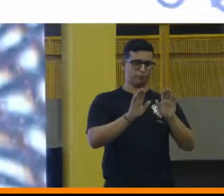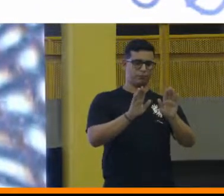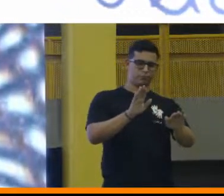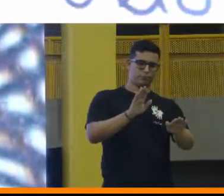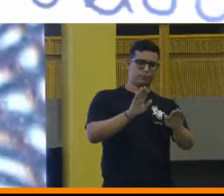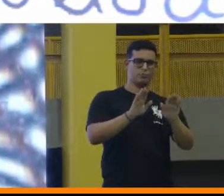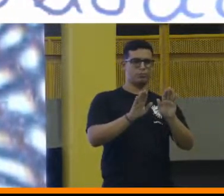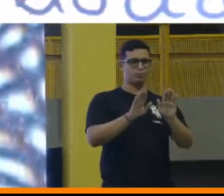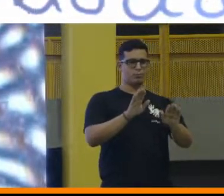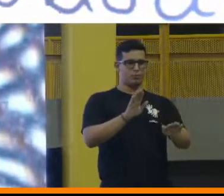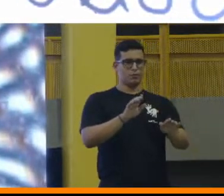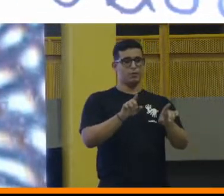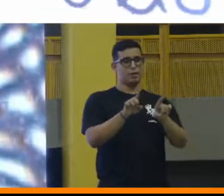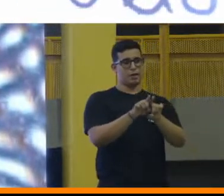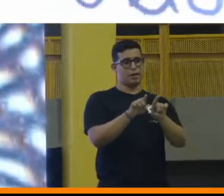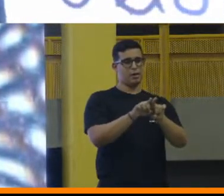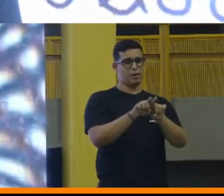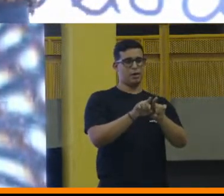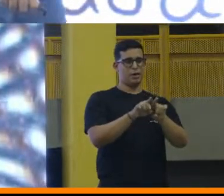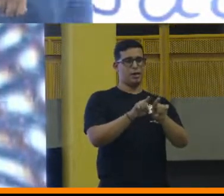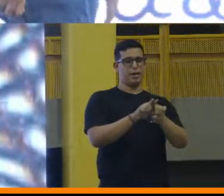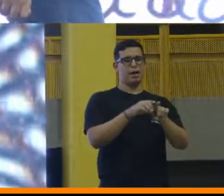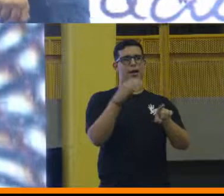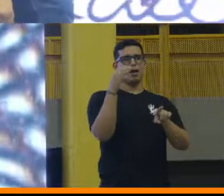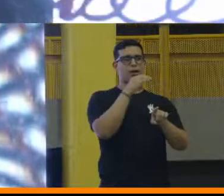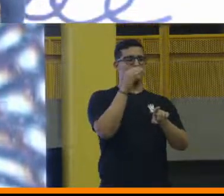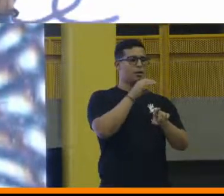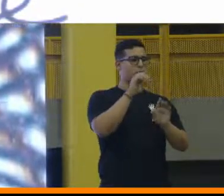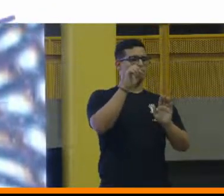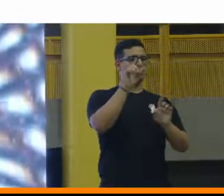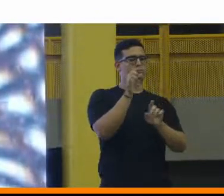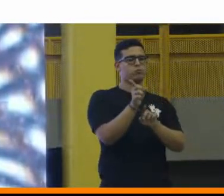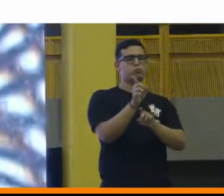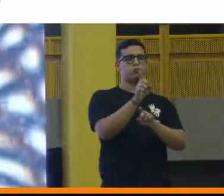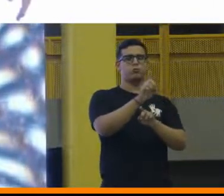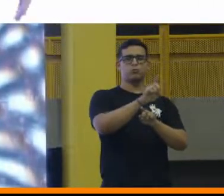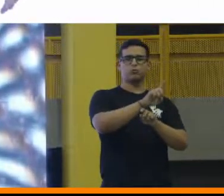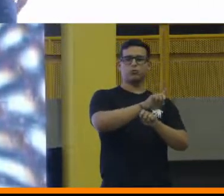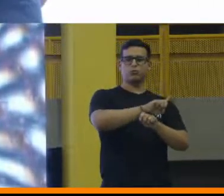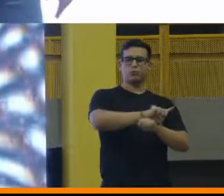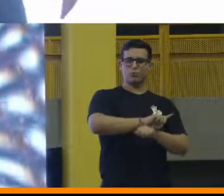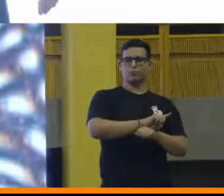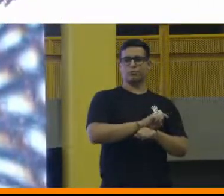freio muda a velocidade, ele provoca uma aceleração. Tá.